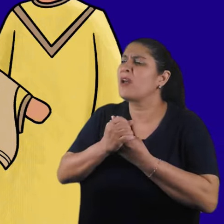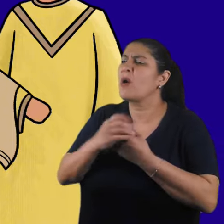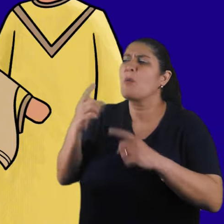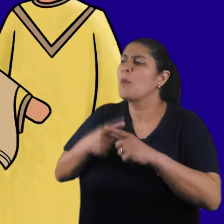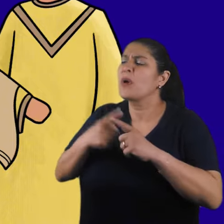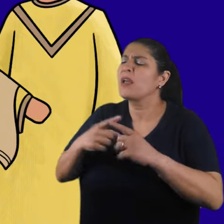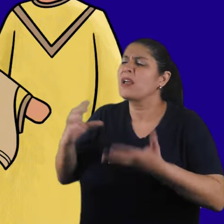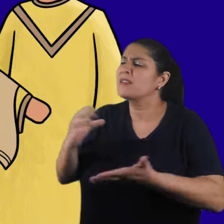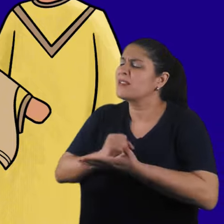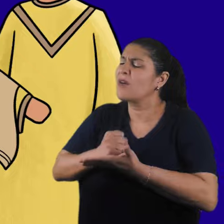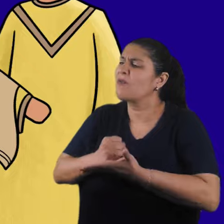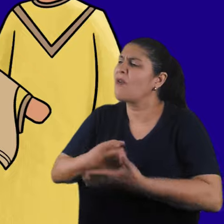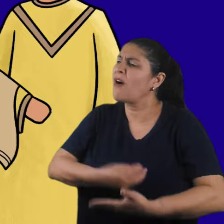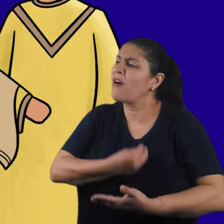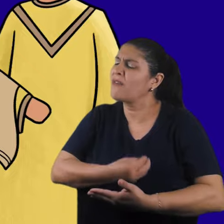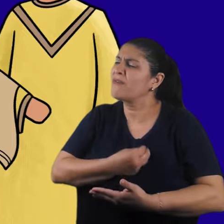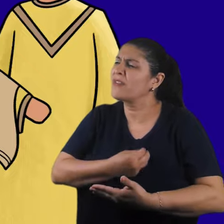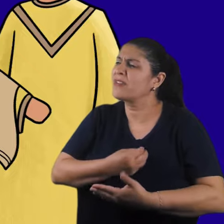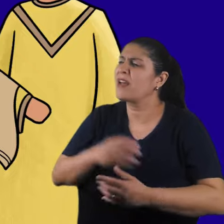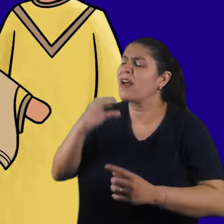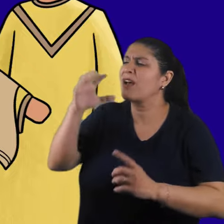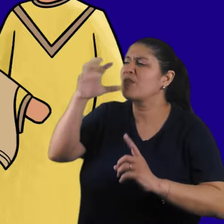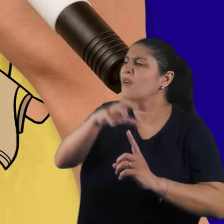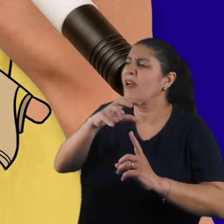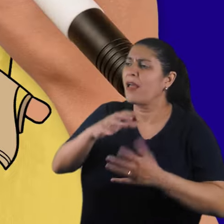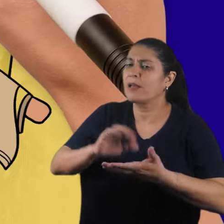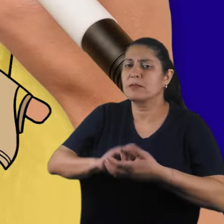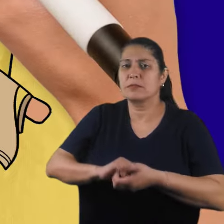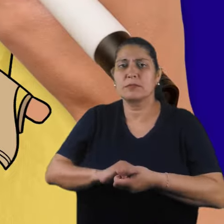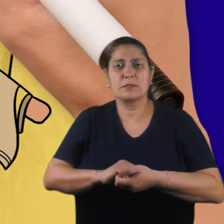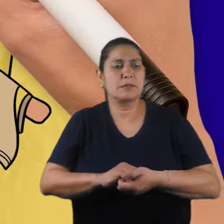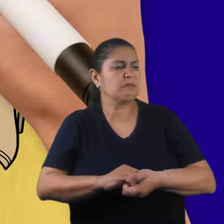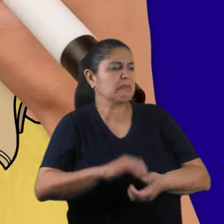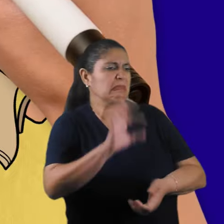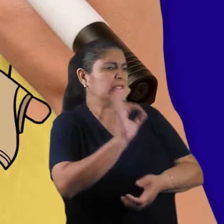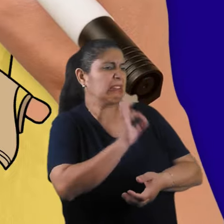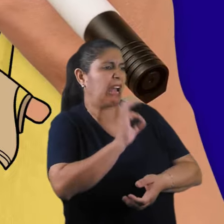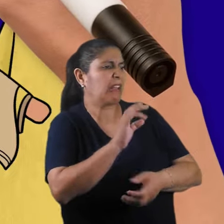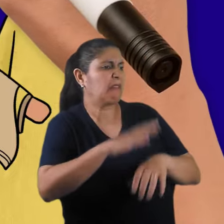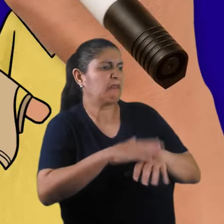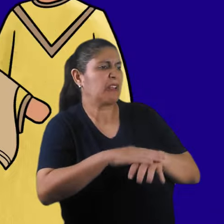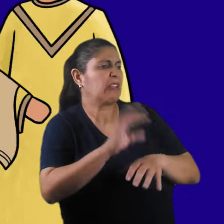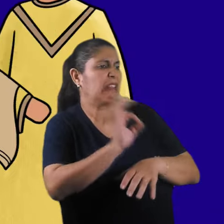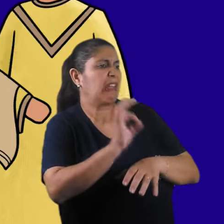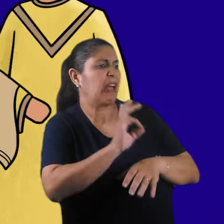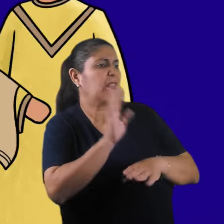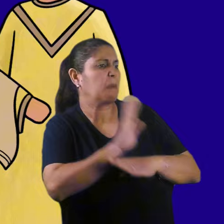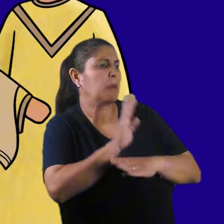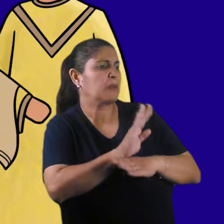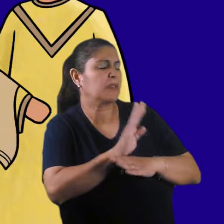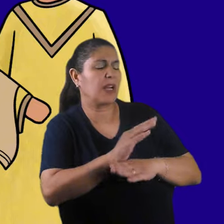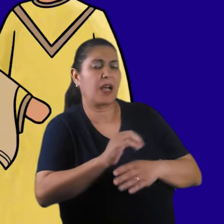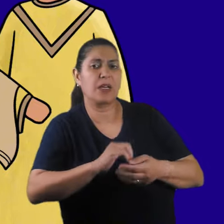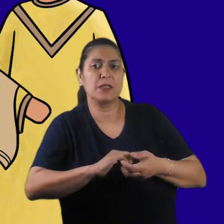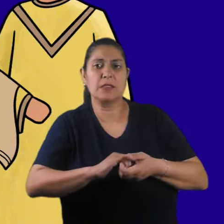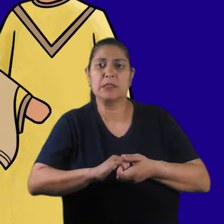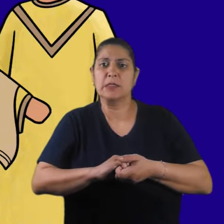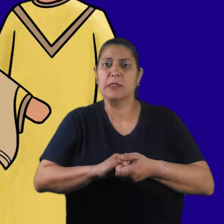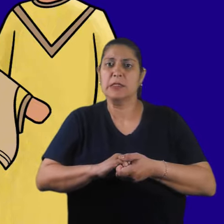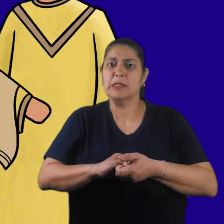Mardoqueu por ter salvado a minha vida? E ele respondeu: não foi dada nenhuma honra a ele, meu